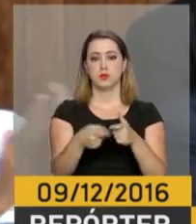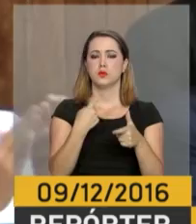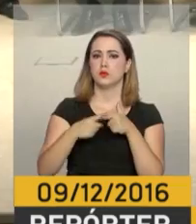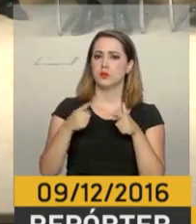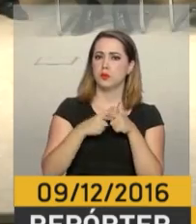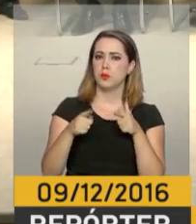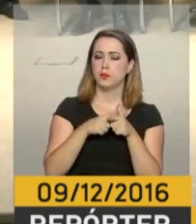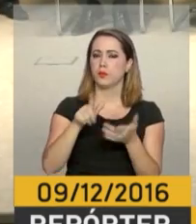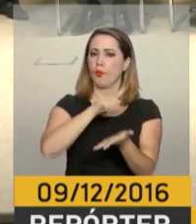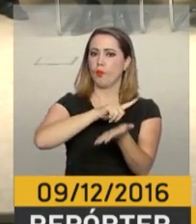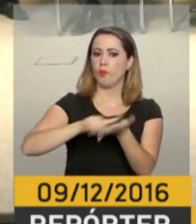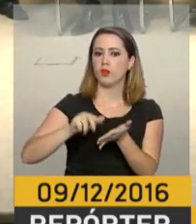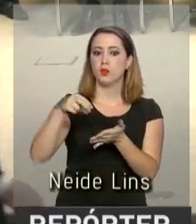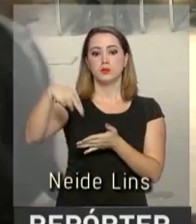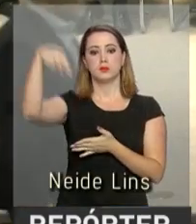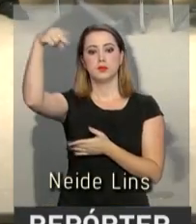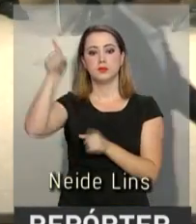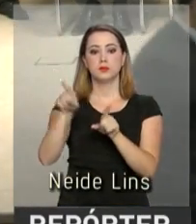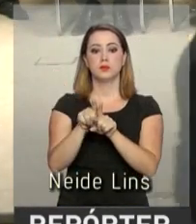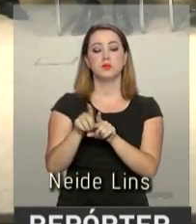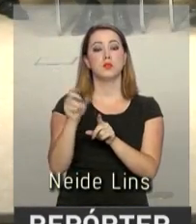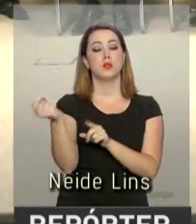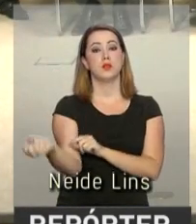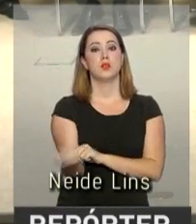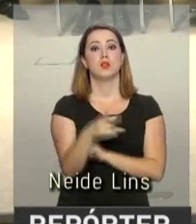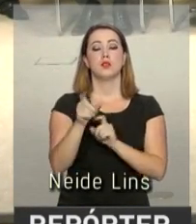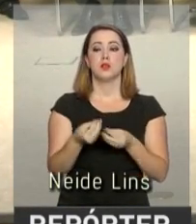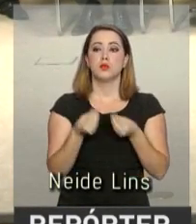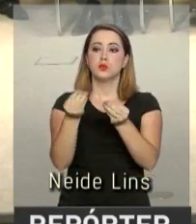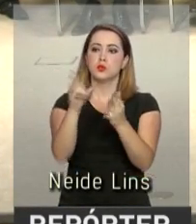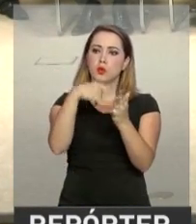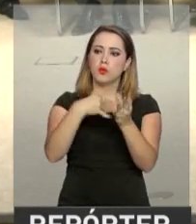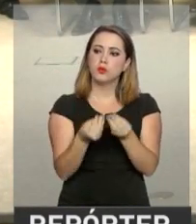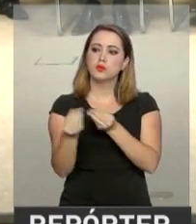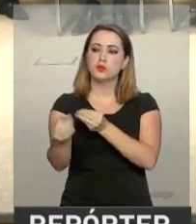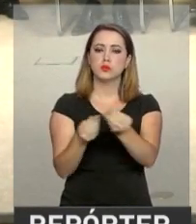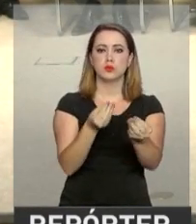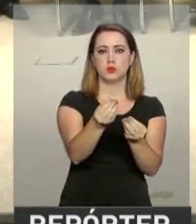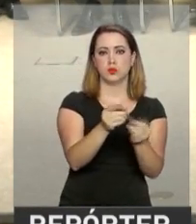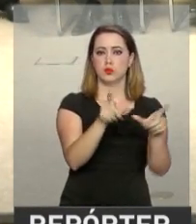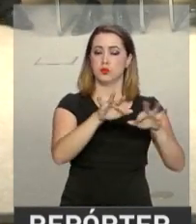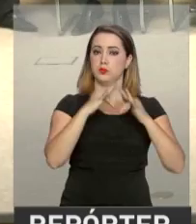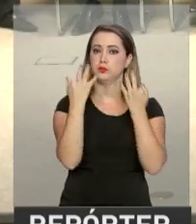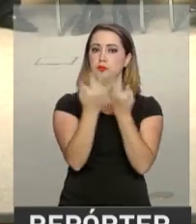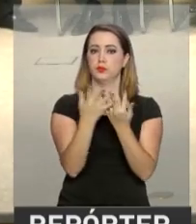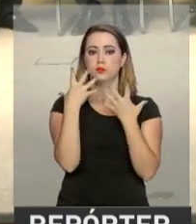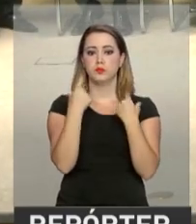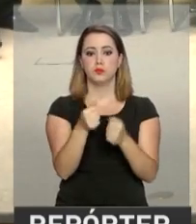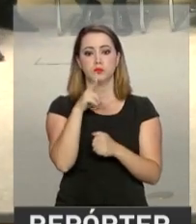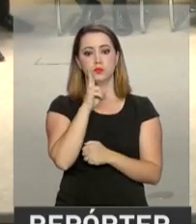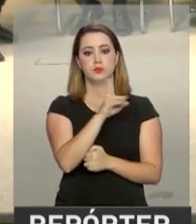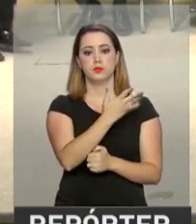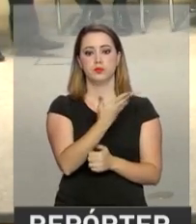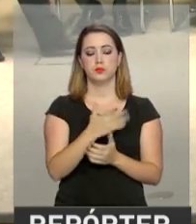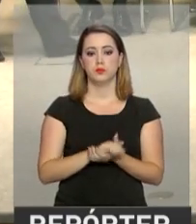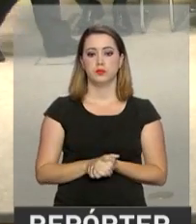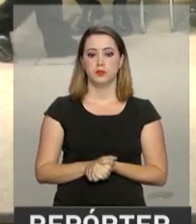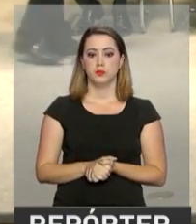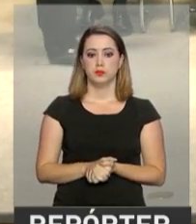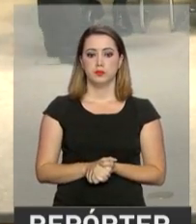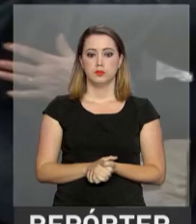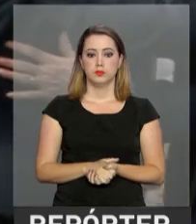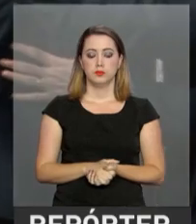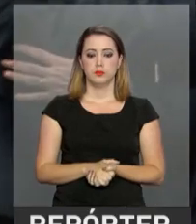no Nordeste e a regularização de títulos fundiários para agricultores familiares. Vamos acompanhar.